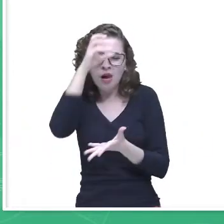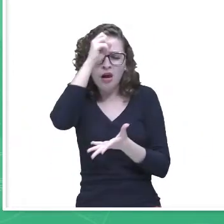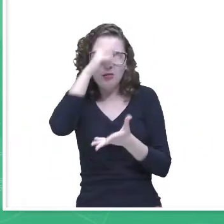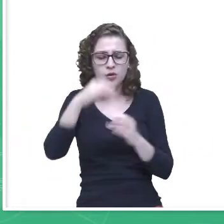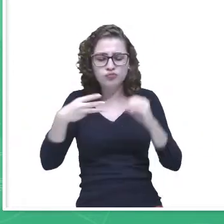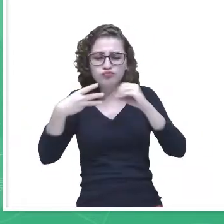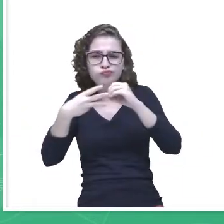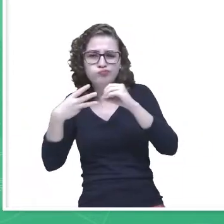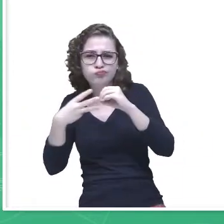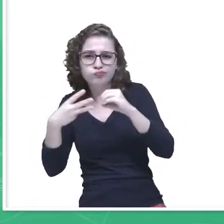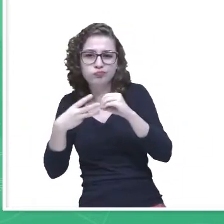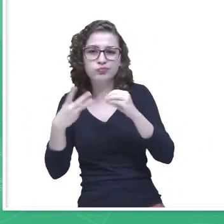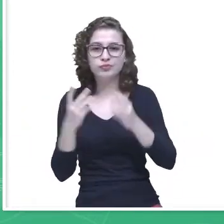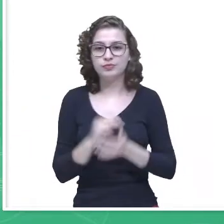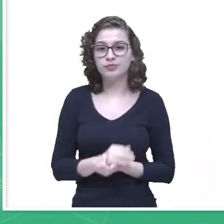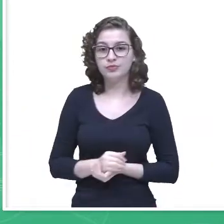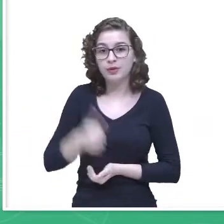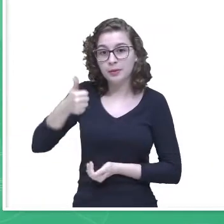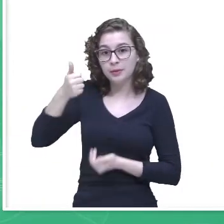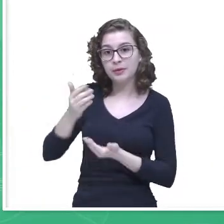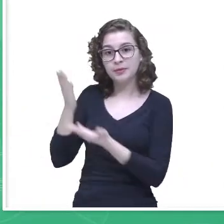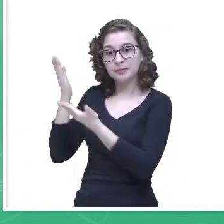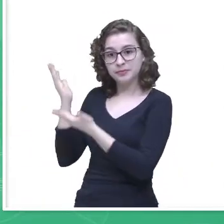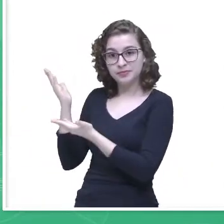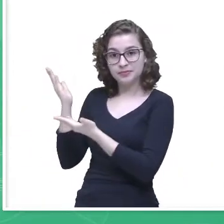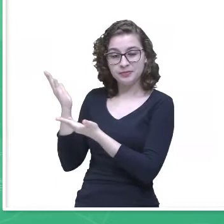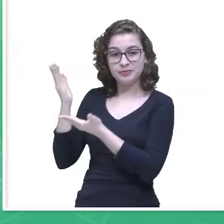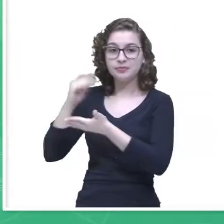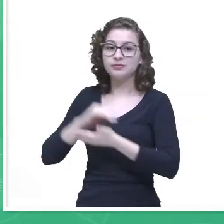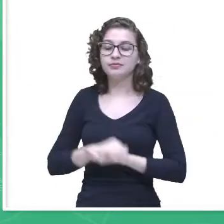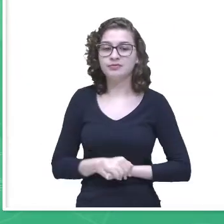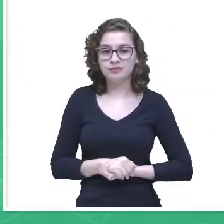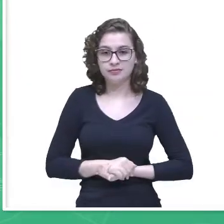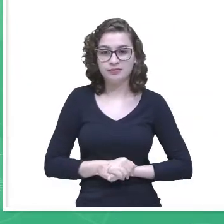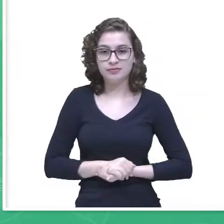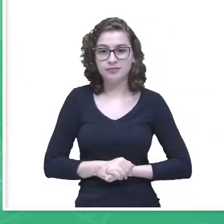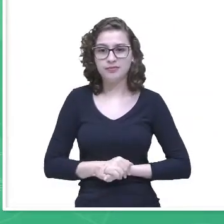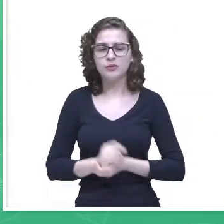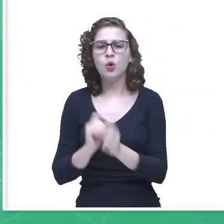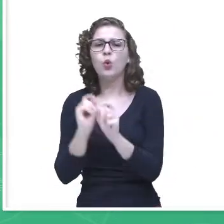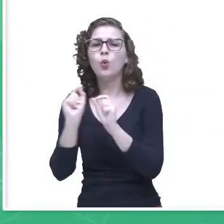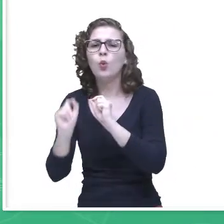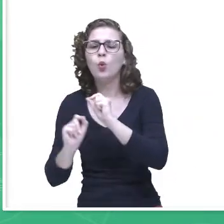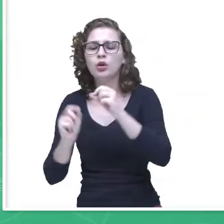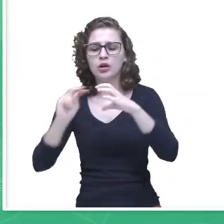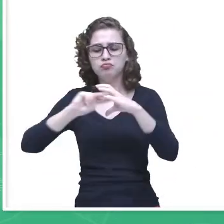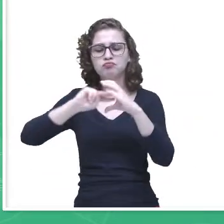Vamos dar uma olhada na nossa primeira imagem. Então, olha aí, meu povo, o que são